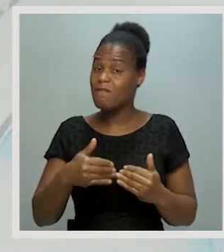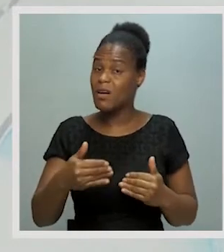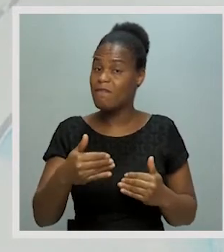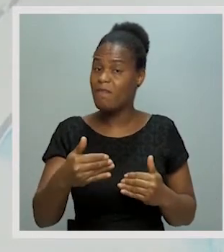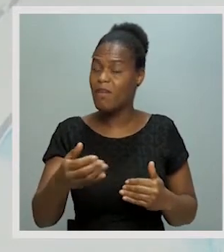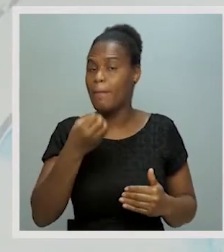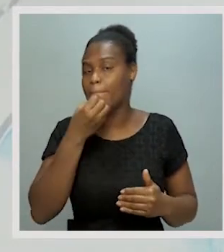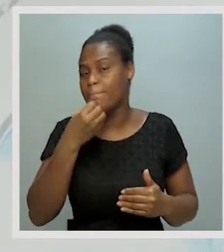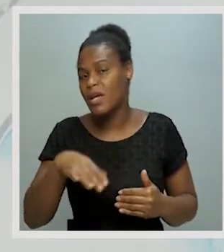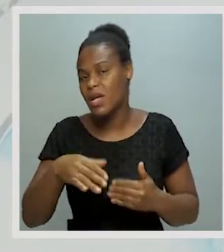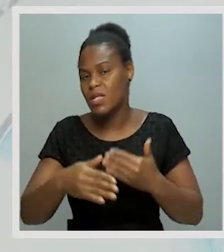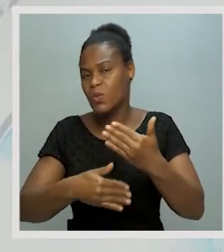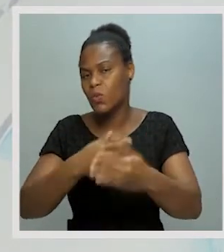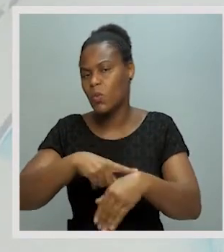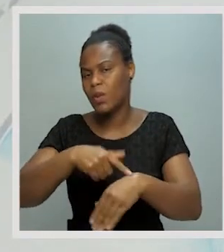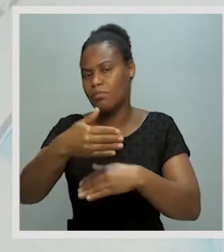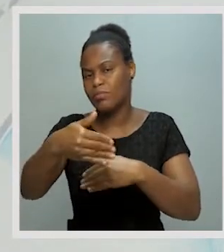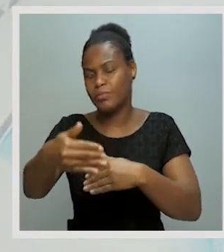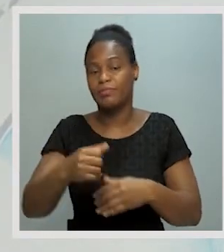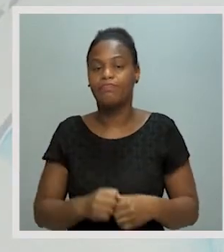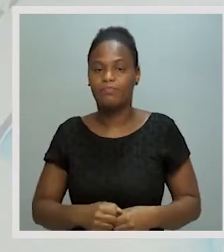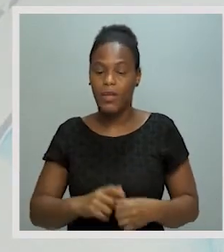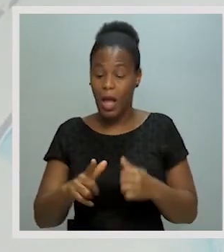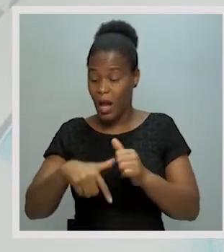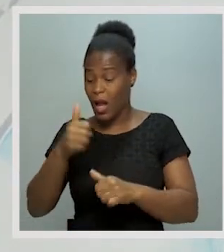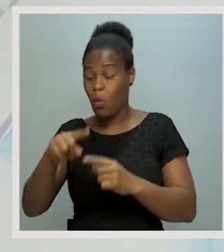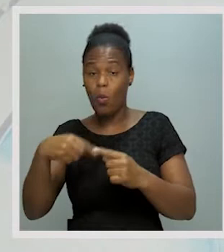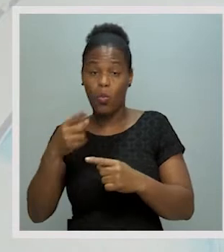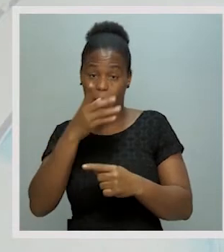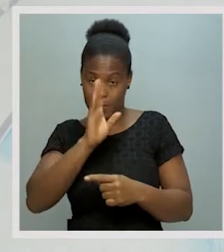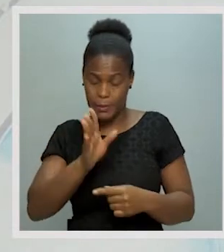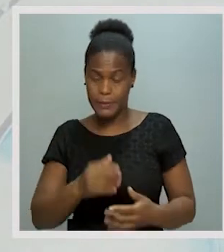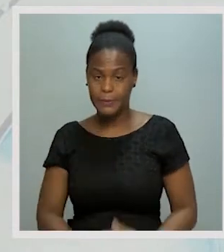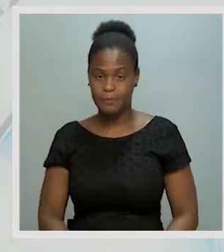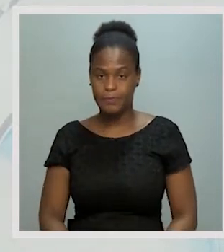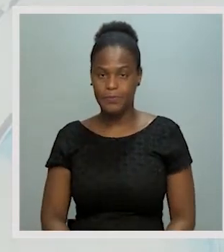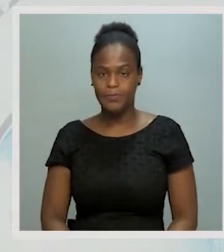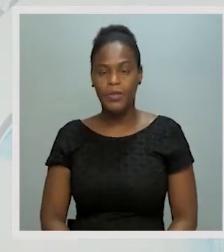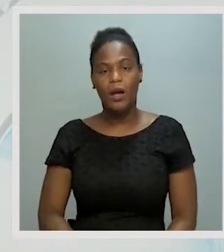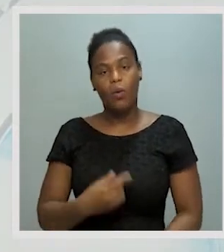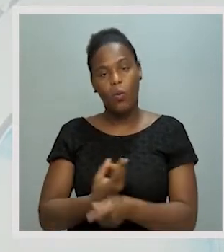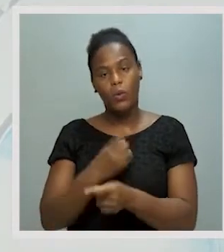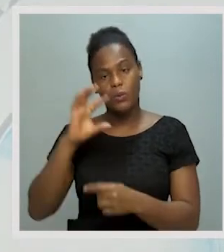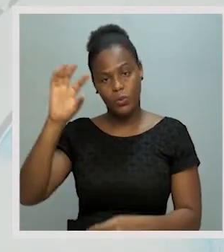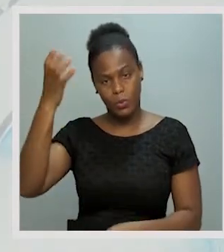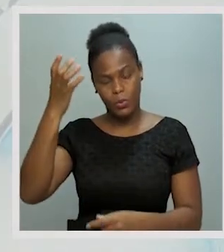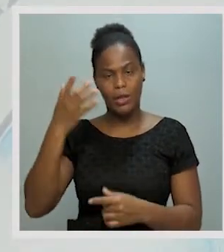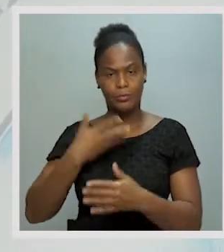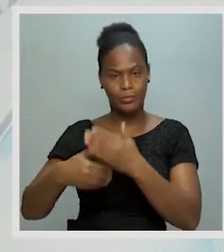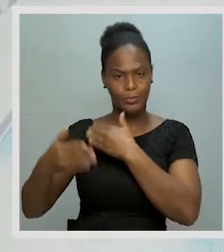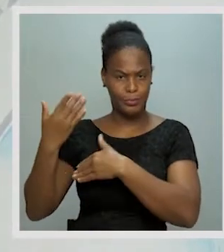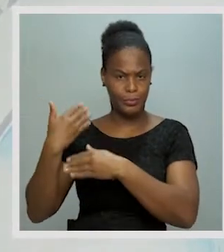vão perdendo ao longo do tempo, ganhando outras práticas. Então, os aspectos culturais